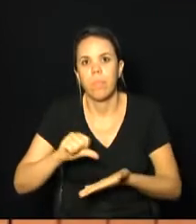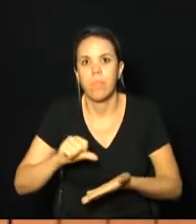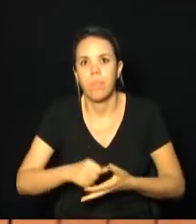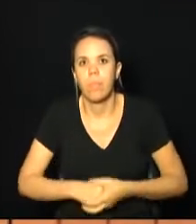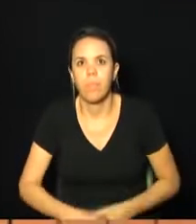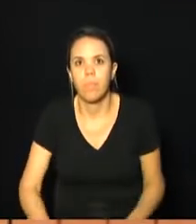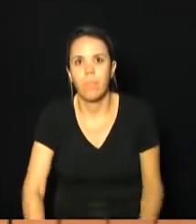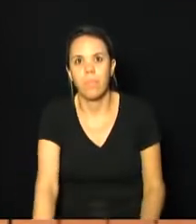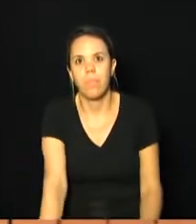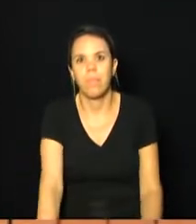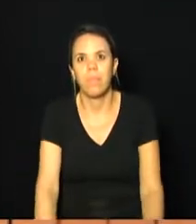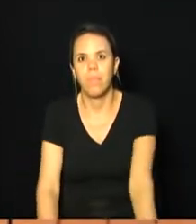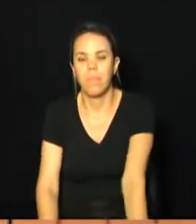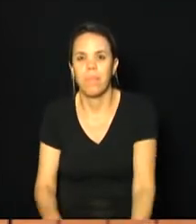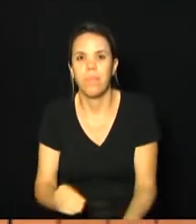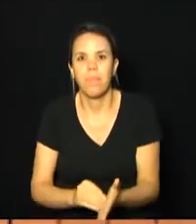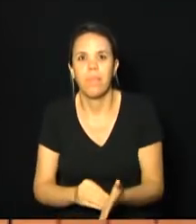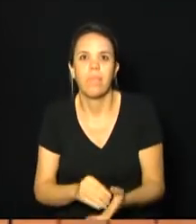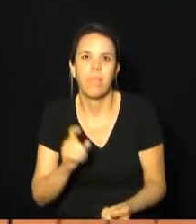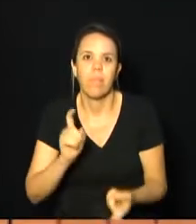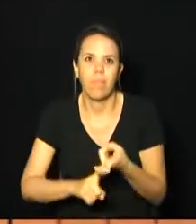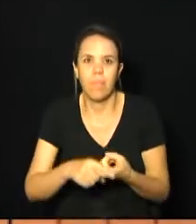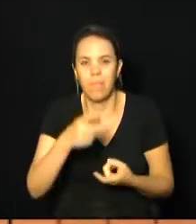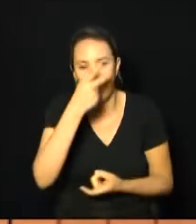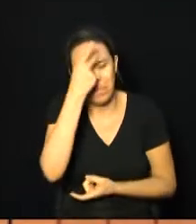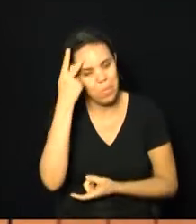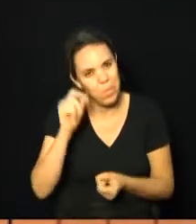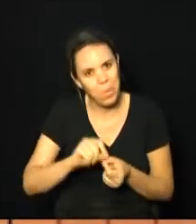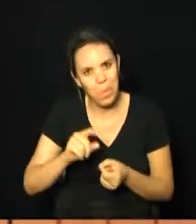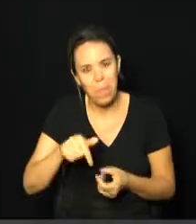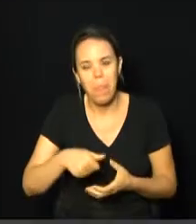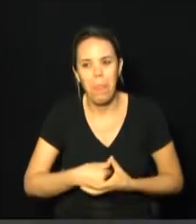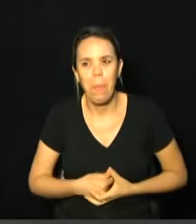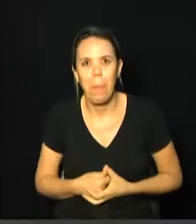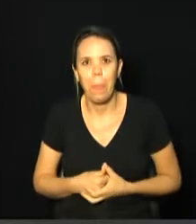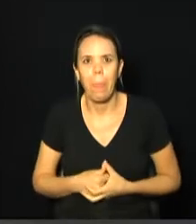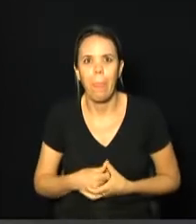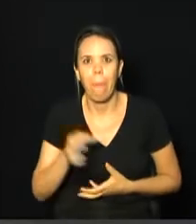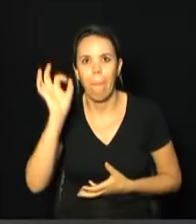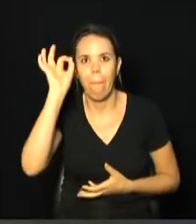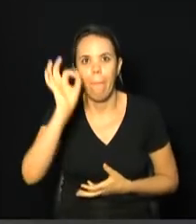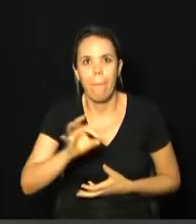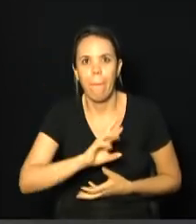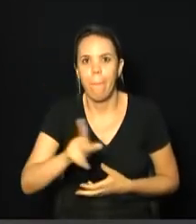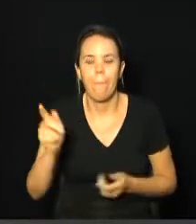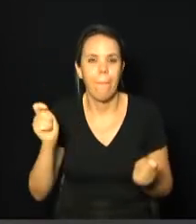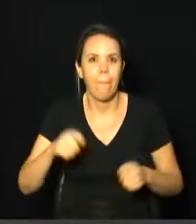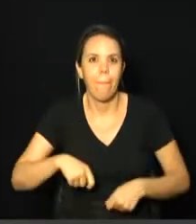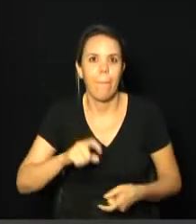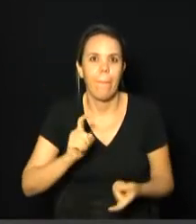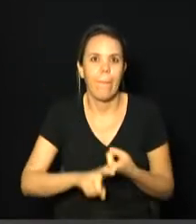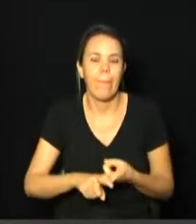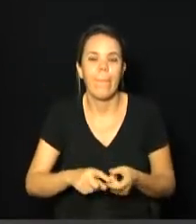acho que falta punição, porque a pessoa que faz isso, ela tem a certeza de que não vai ser punida.